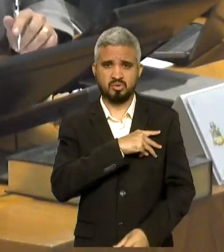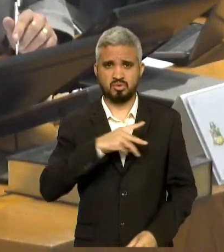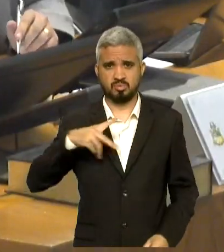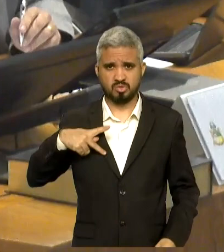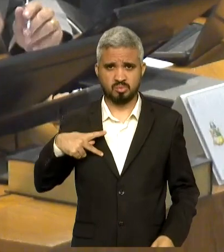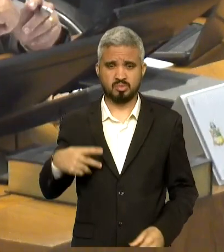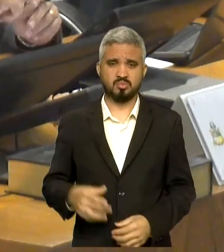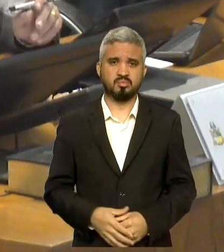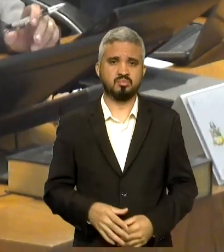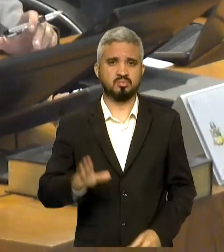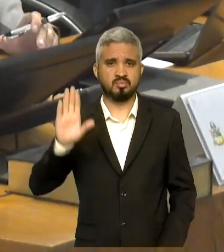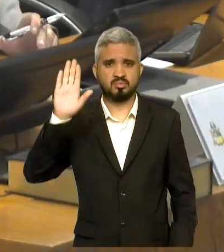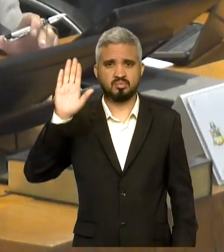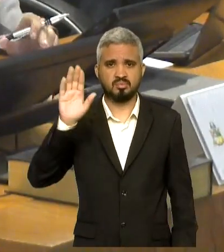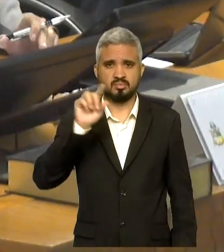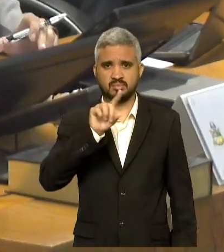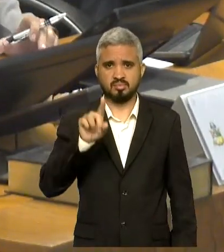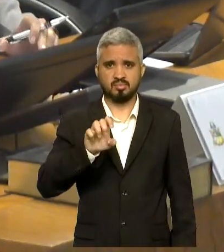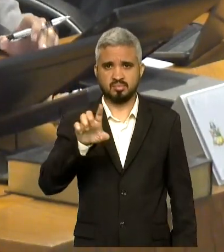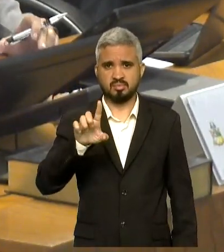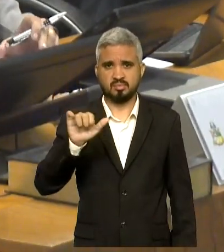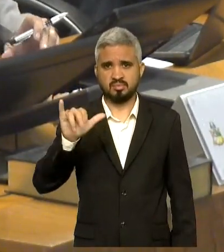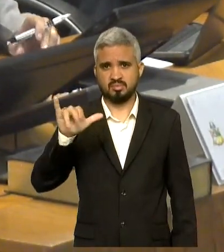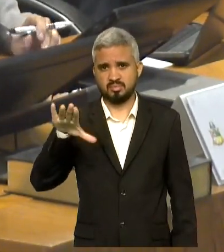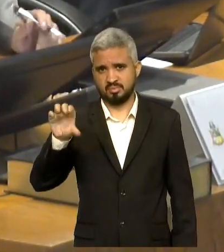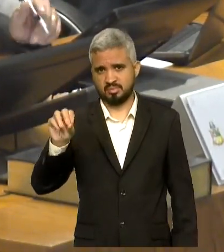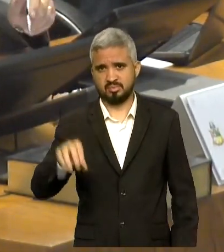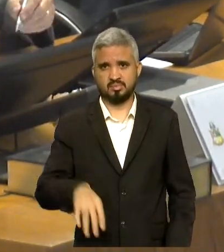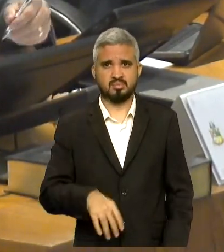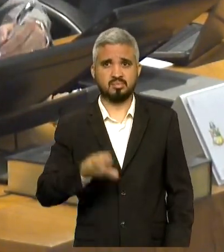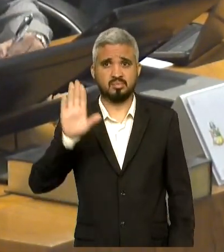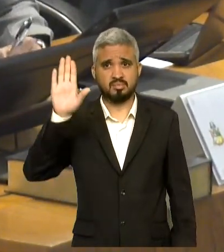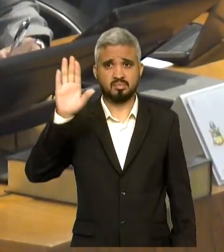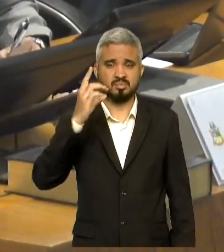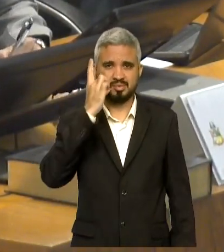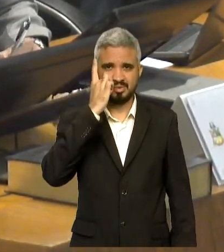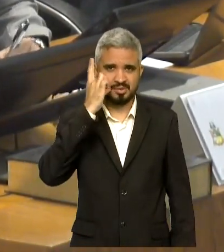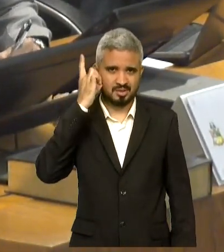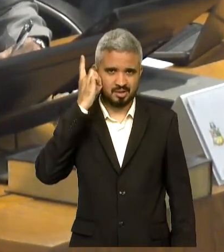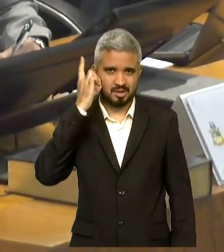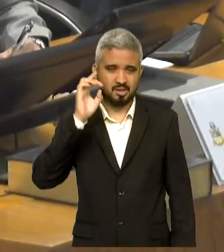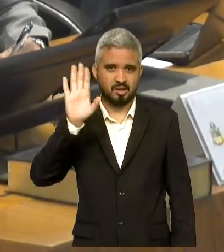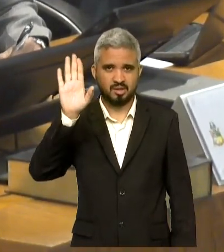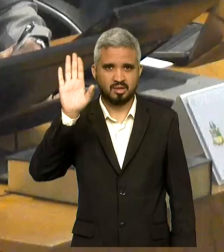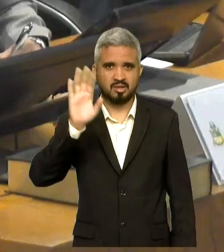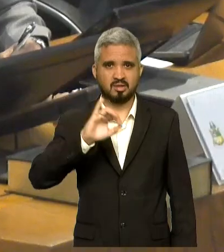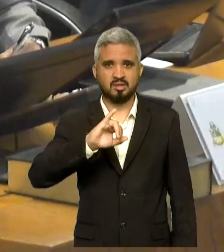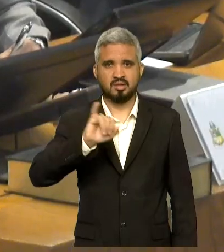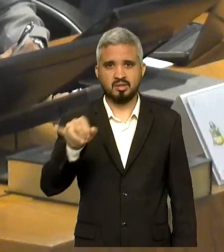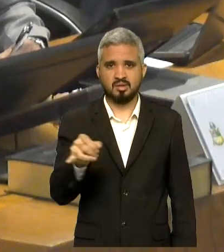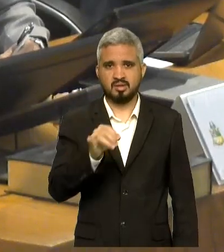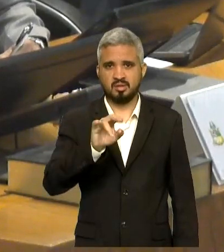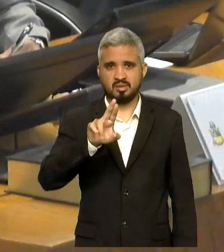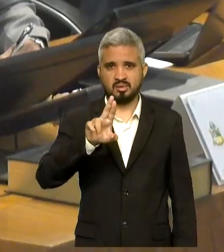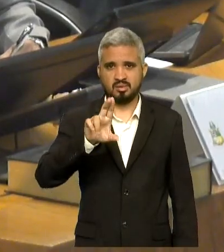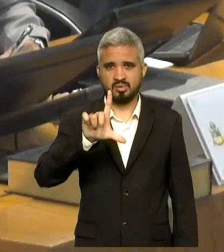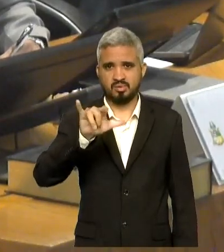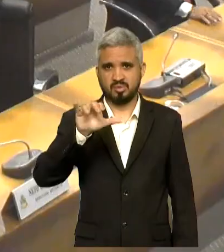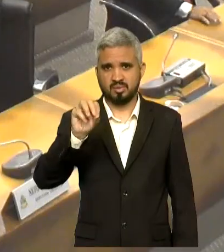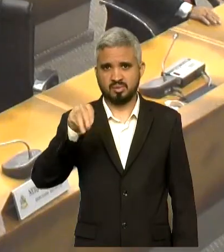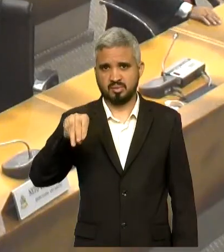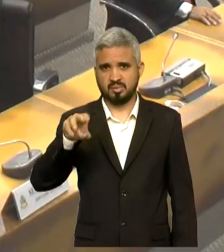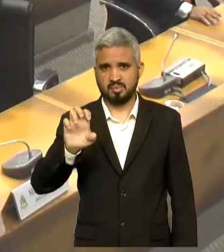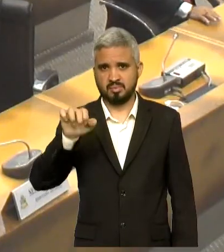subscrever, presidente. Presidente, deputada Daniela também. Deputado Júlio Mendoza, presidente, também pede ao deputado Najib.